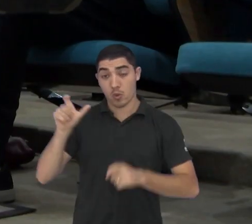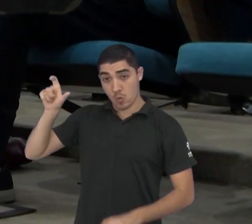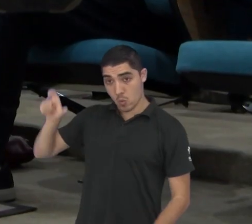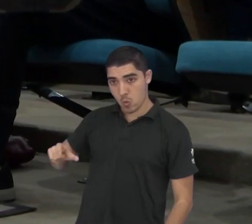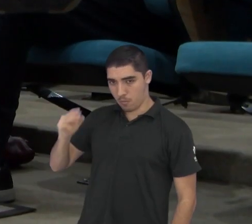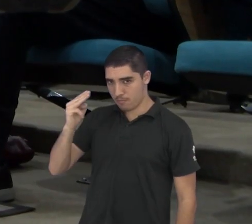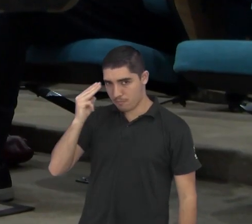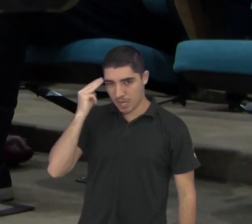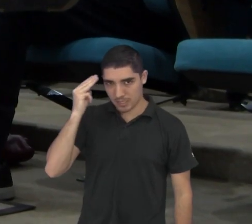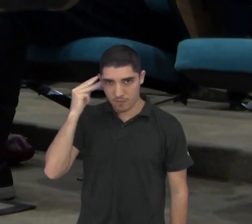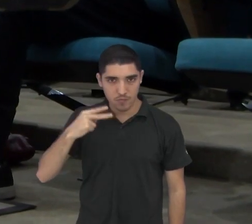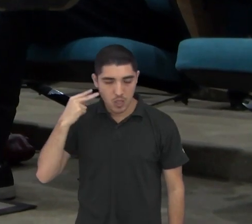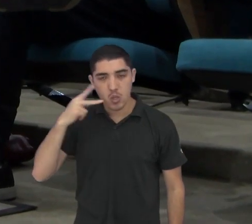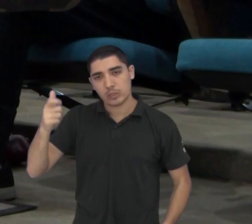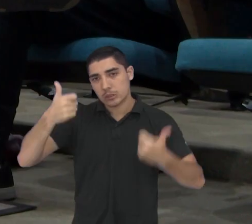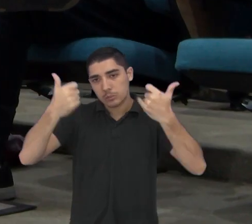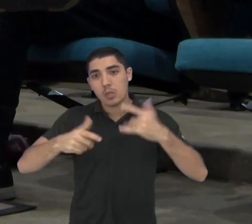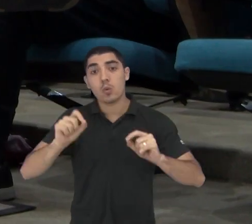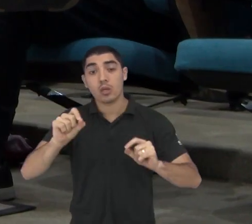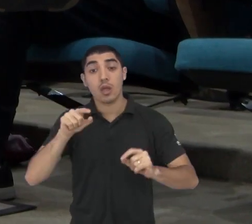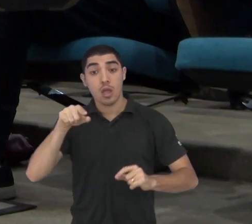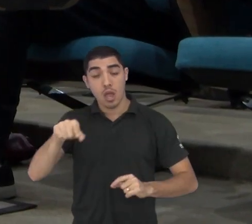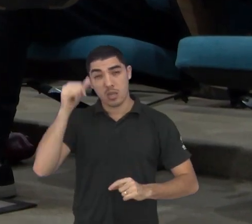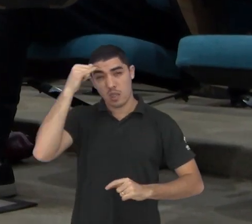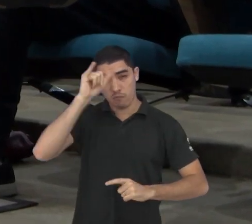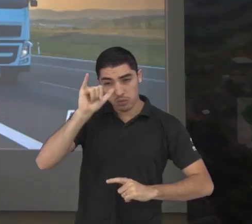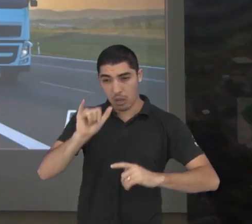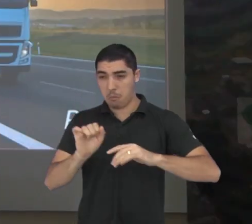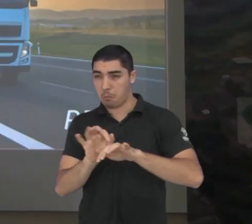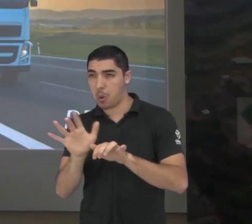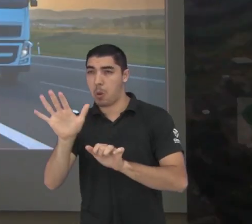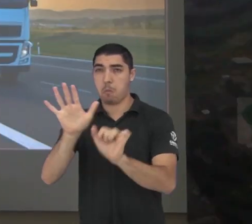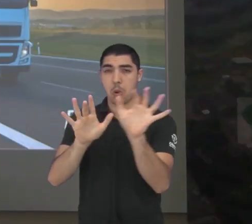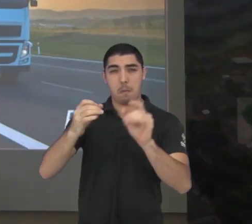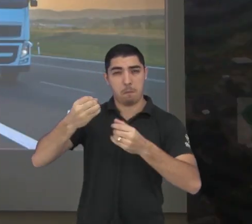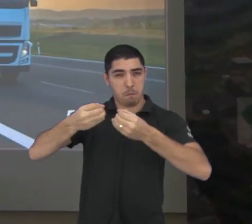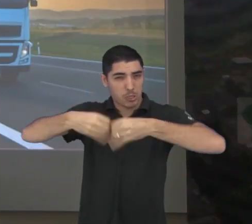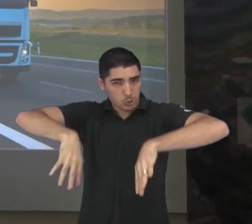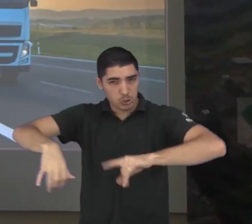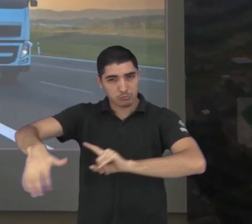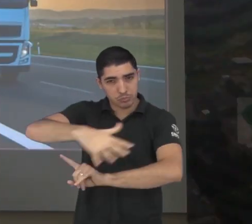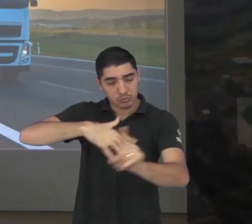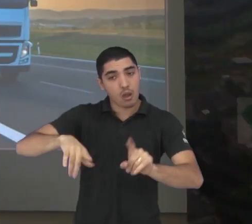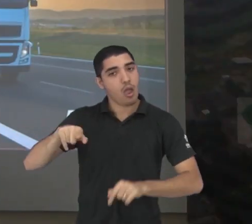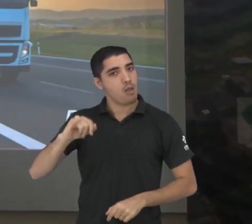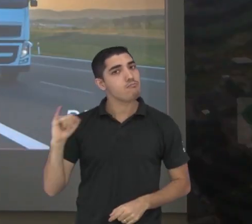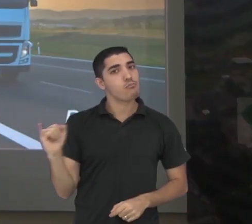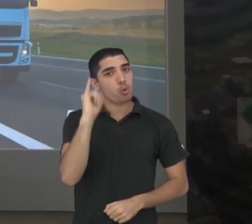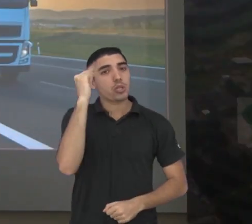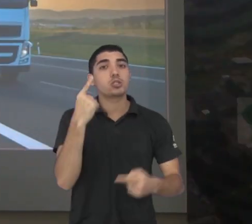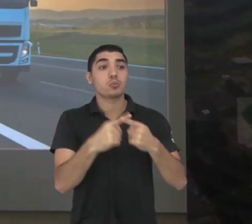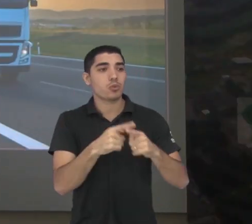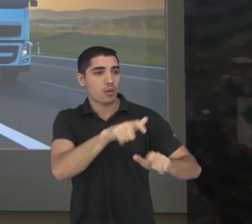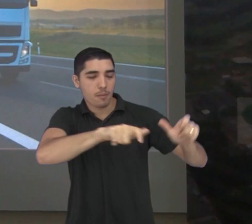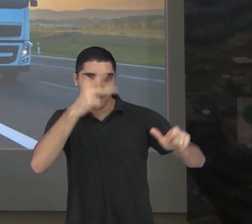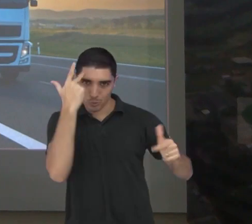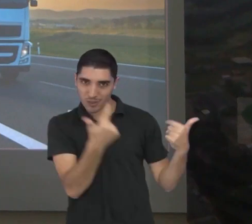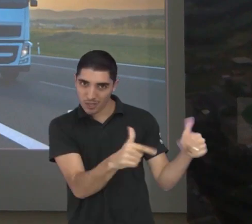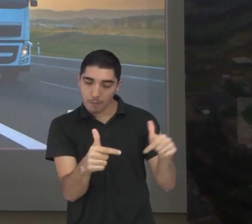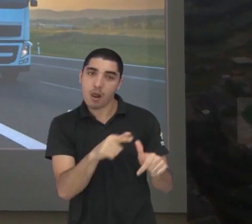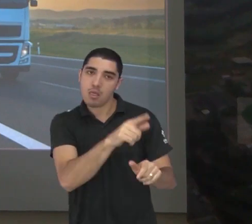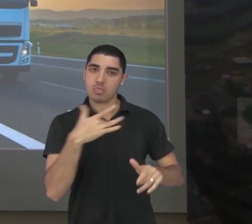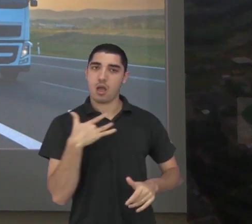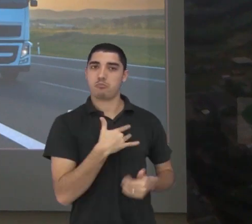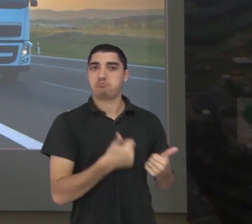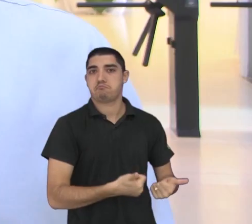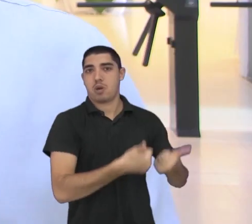vereador Marcelo Garcia, a menor emissão de poluentes é o maior benefício do material, que oferece melhores condições